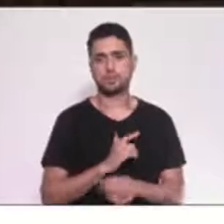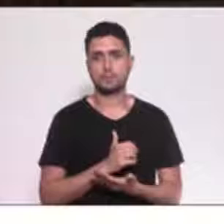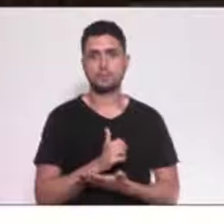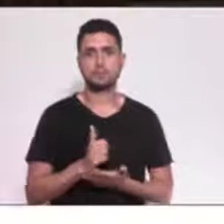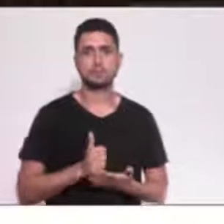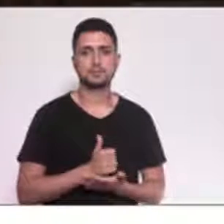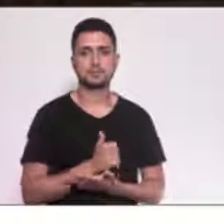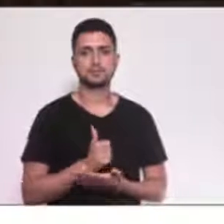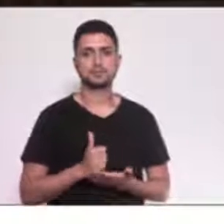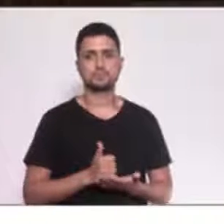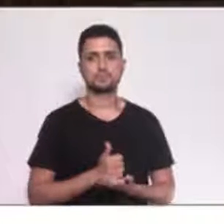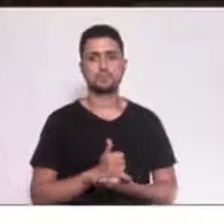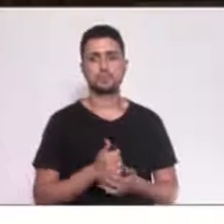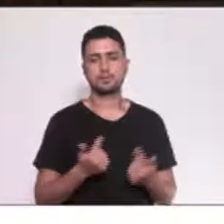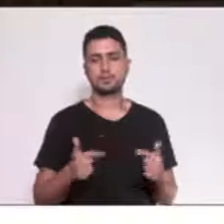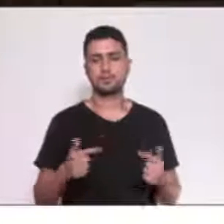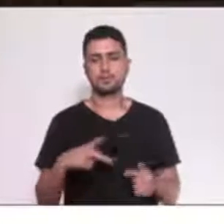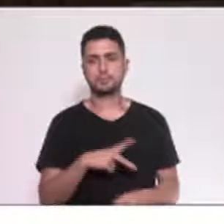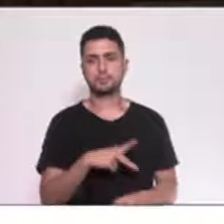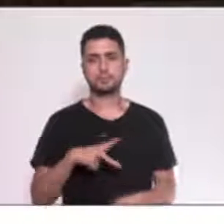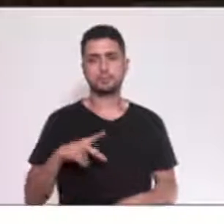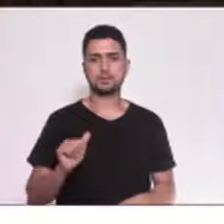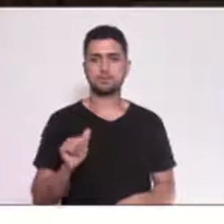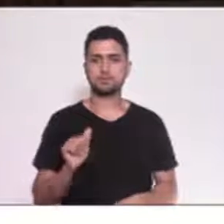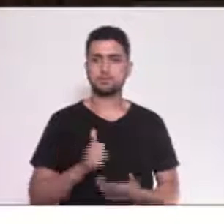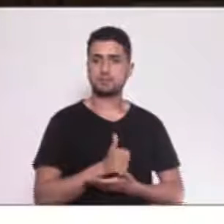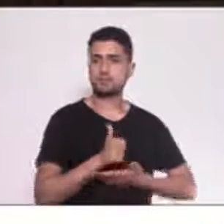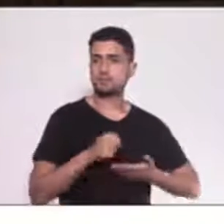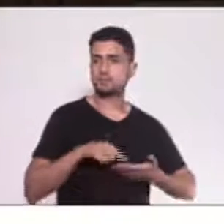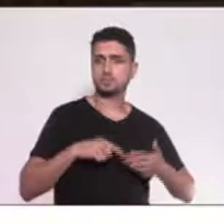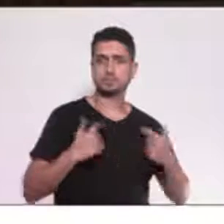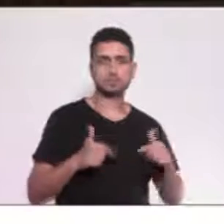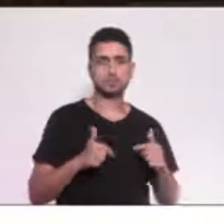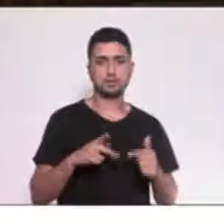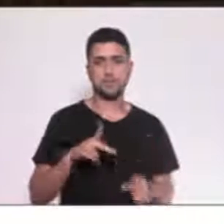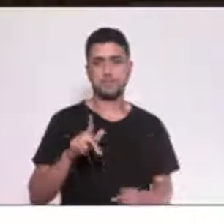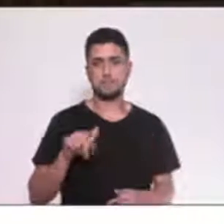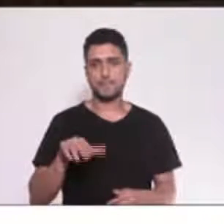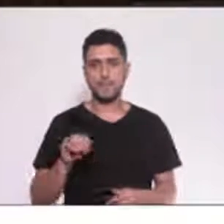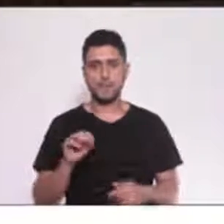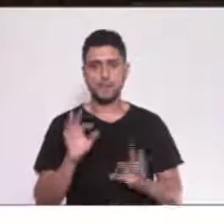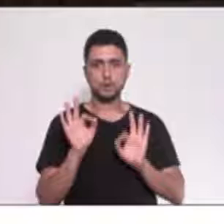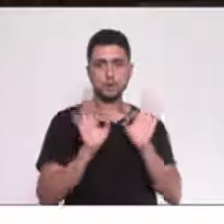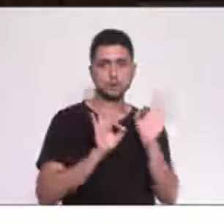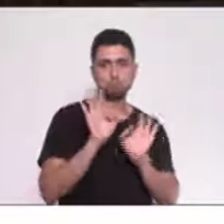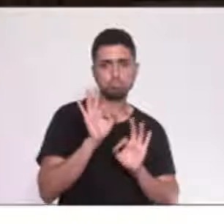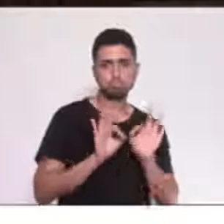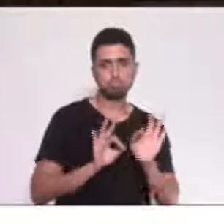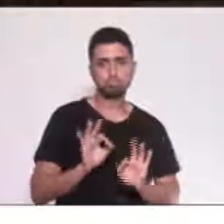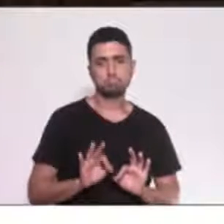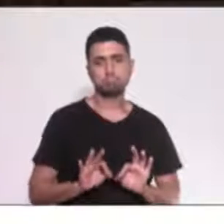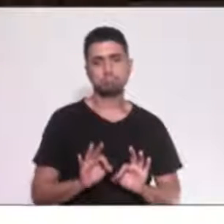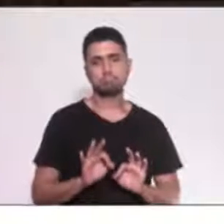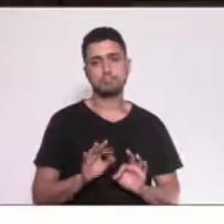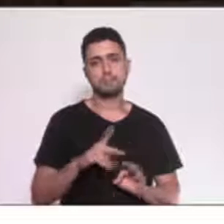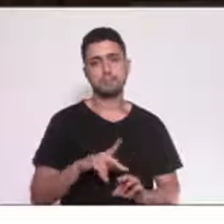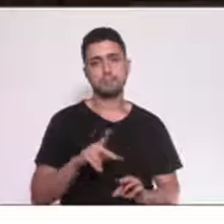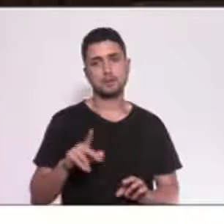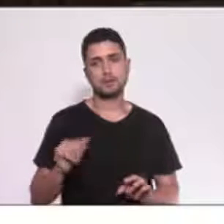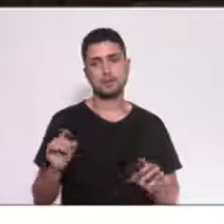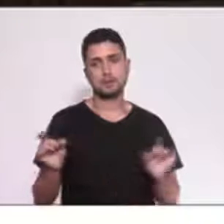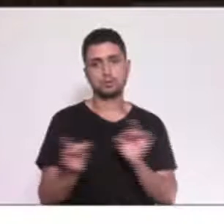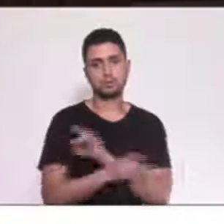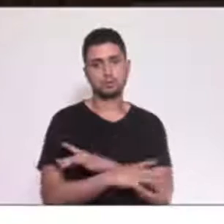fundamente o PPA, deputado Carlos Macedo. Porque o PPA é um planejamento de médio prazo, a LDO é um planejamento de curto prazo, para